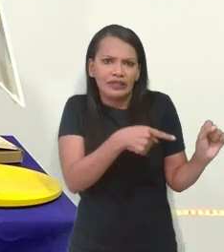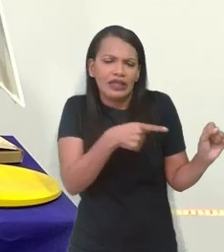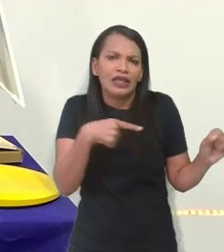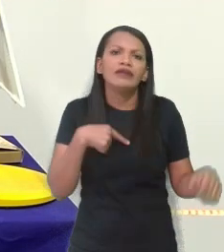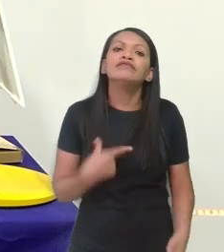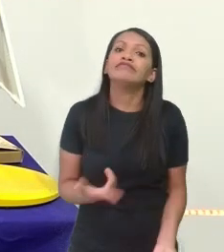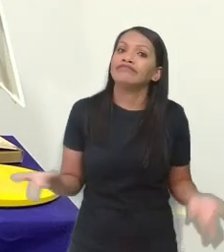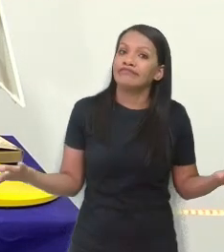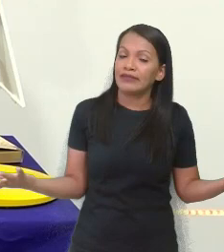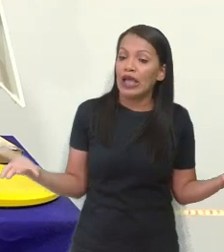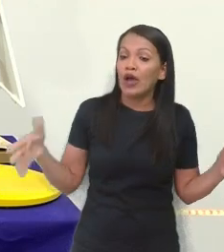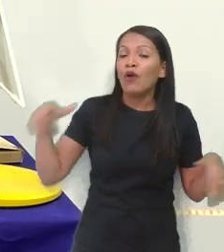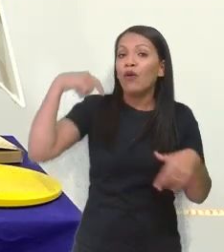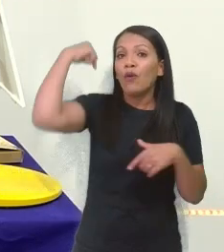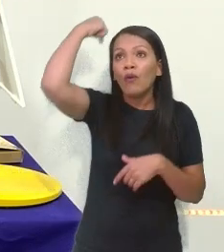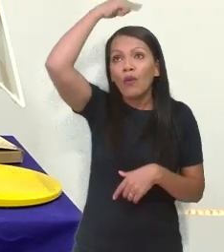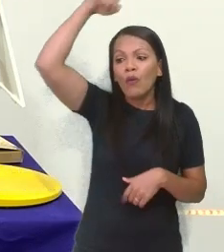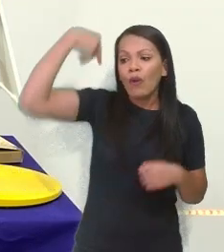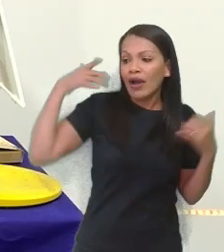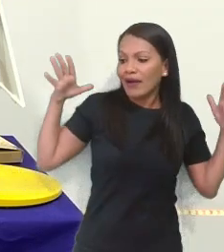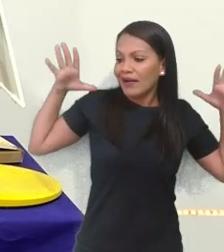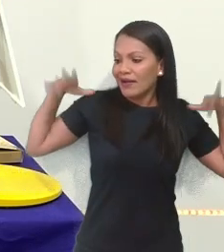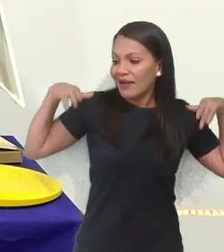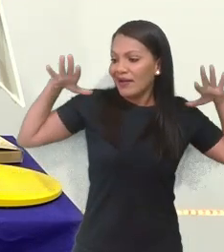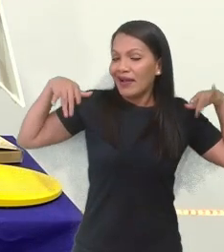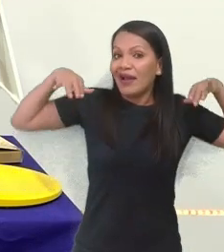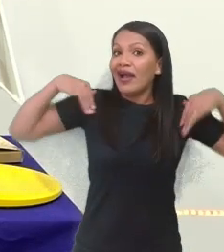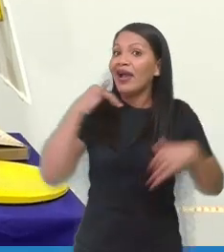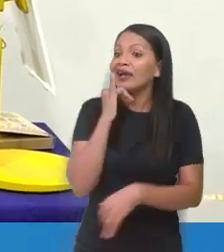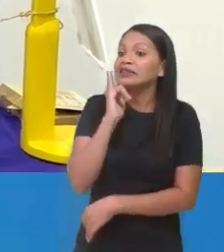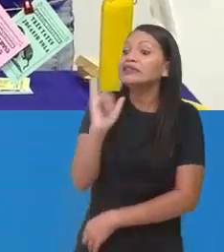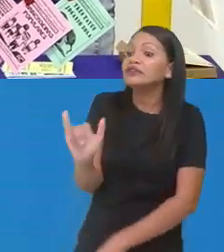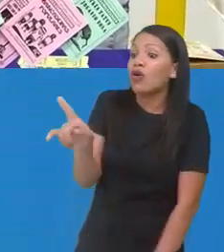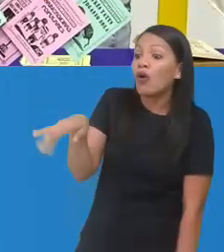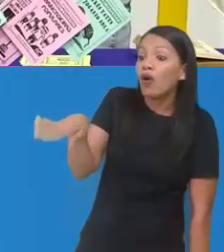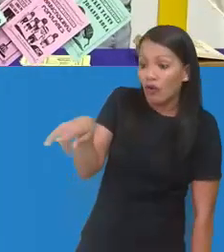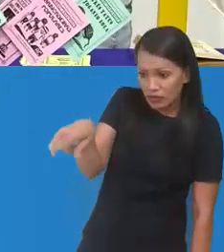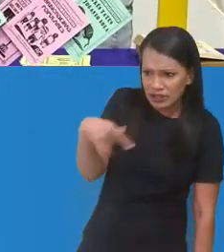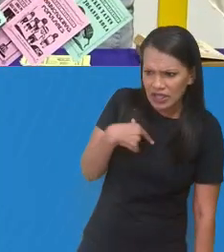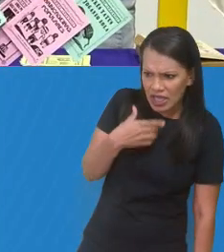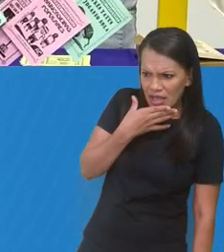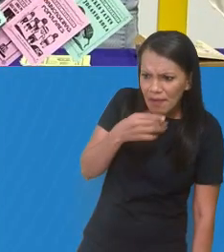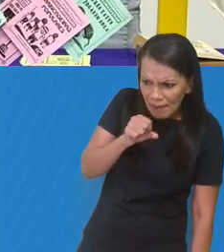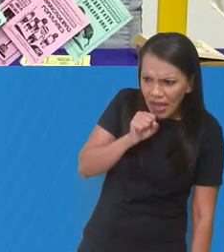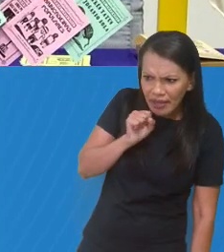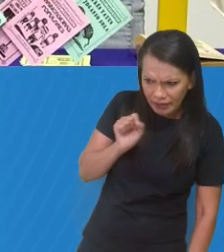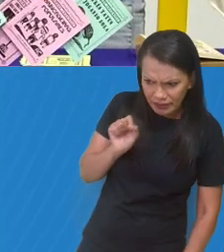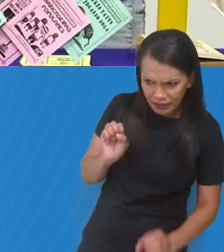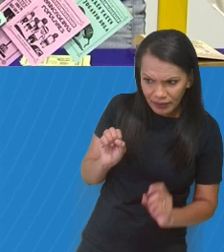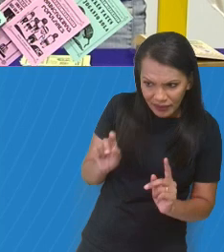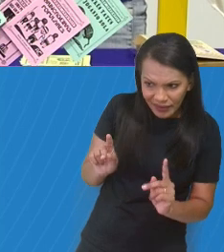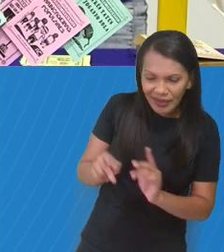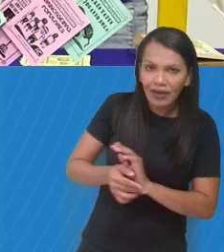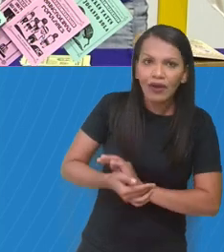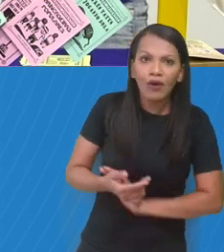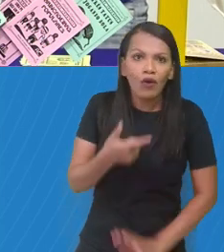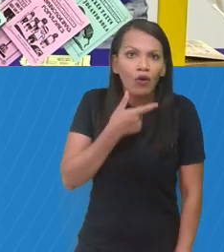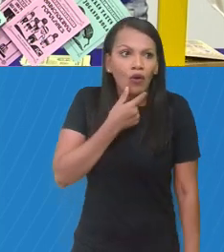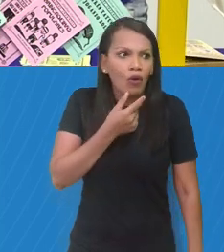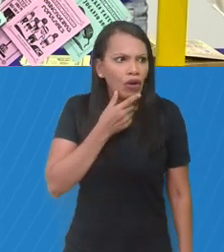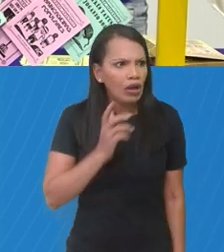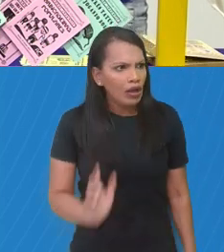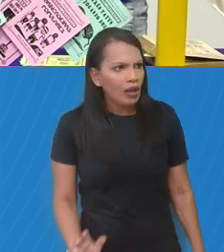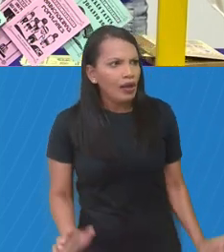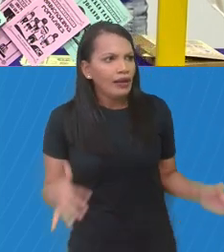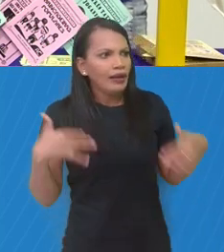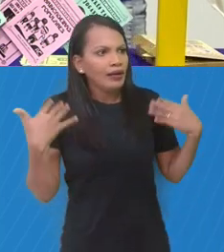Gabriel, o arcanjo do Senhor, disse a Zacarias que ele ia ser papai. O homem se